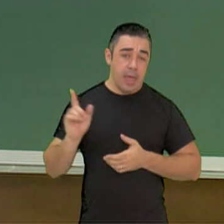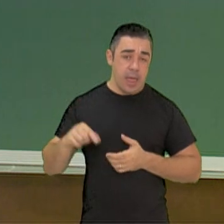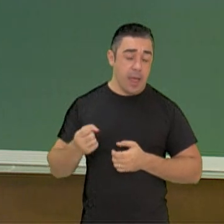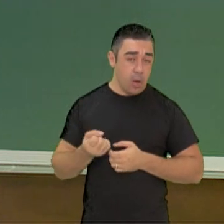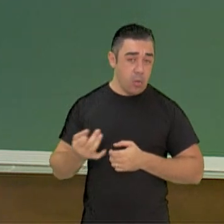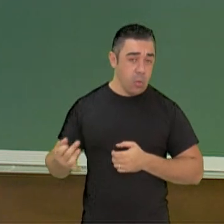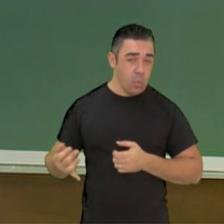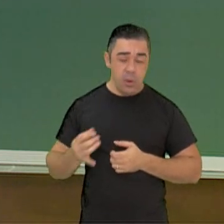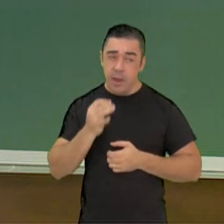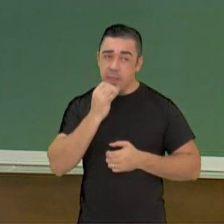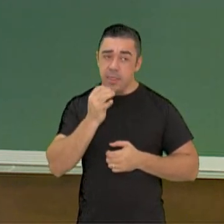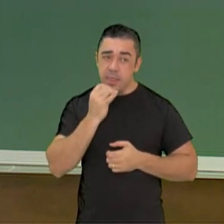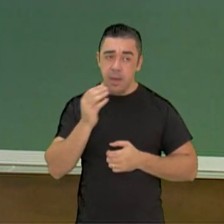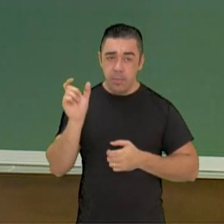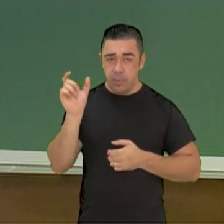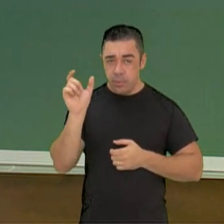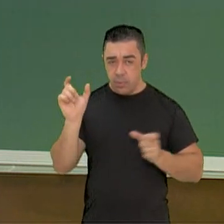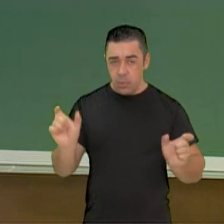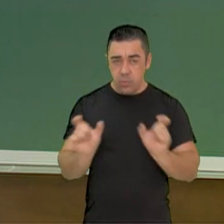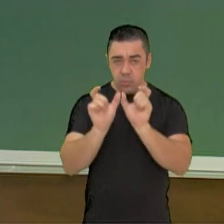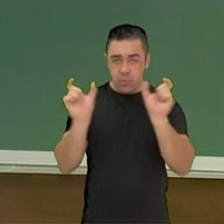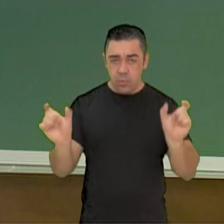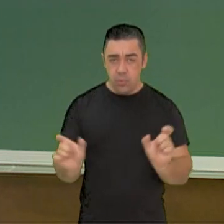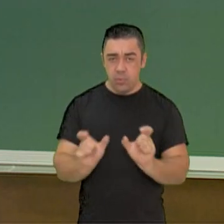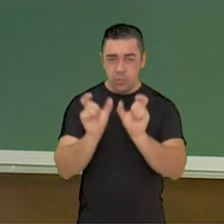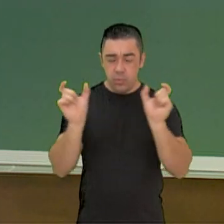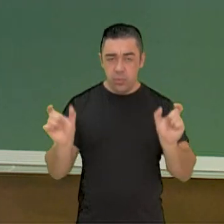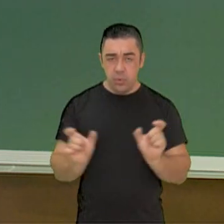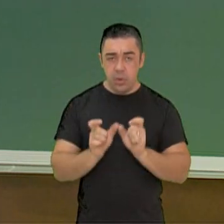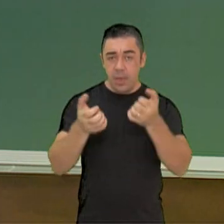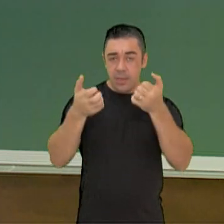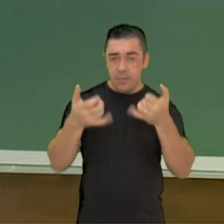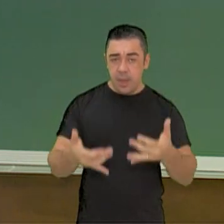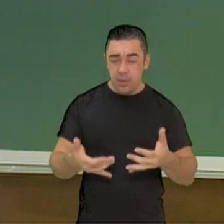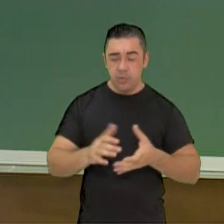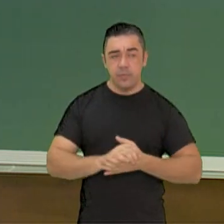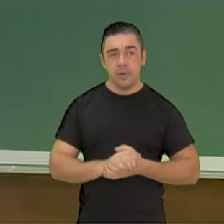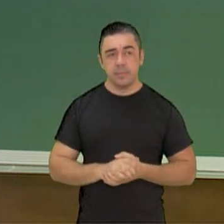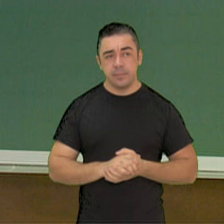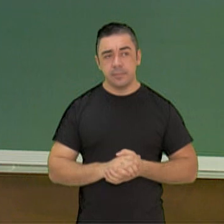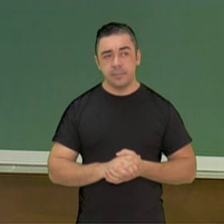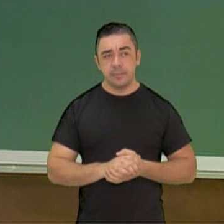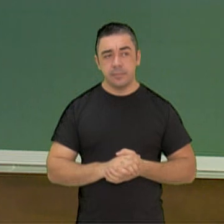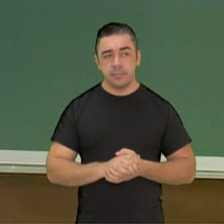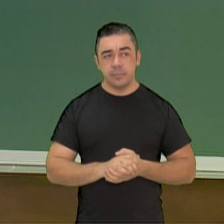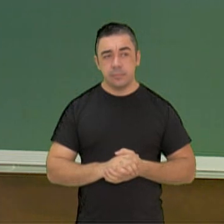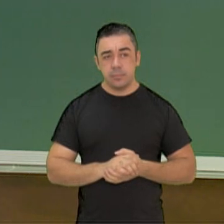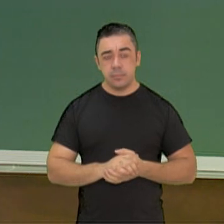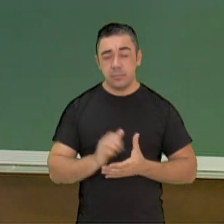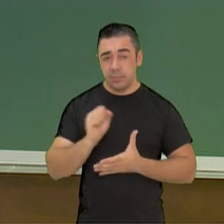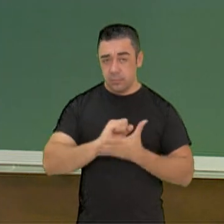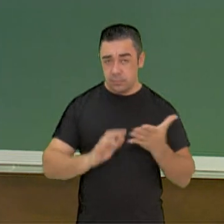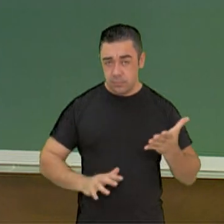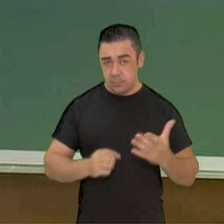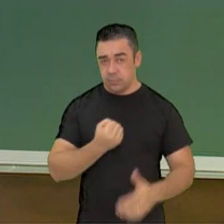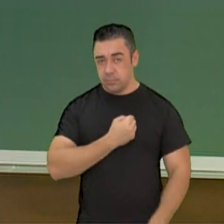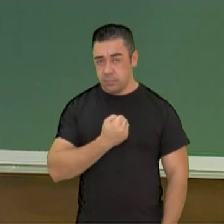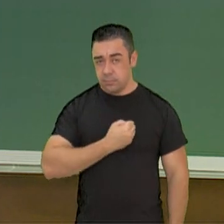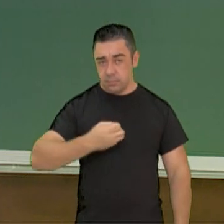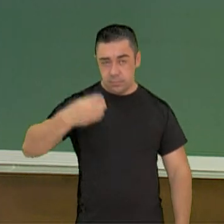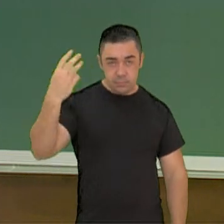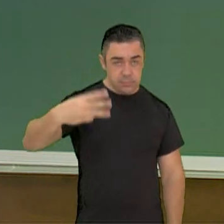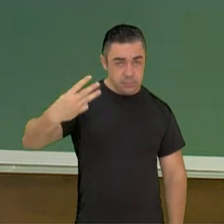alguns exemplos, tá, de conjunções coordenativas explicativas, tá bom? Então vamos para a